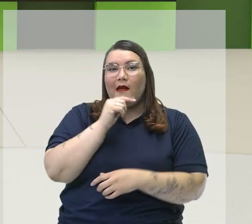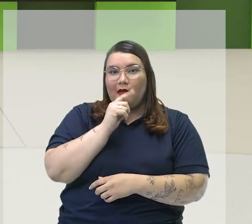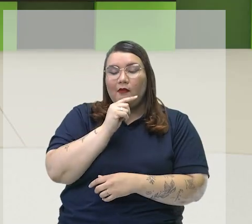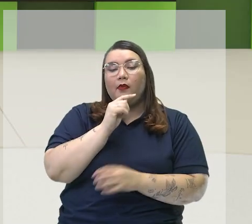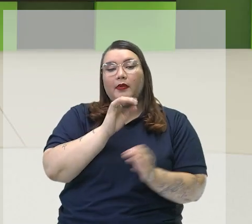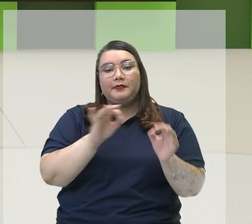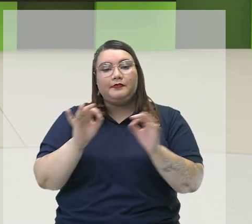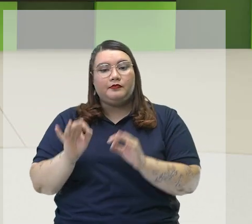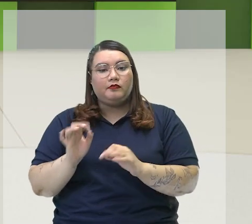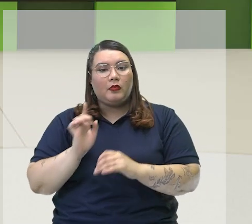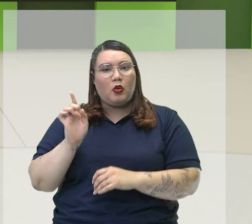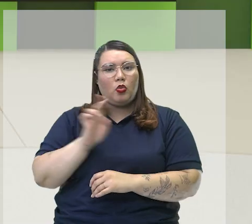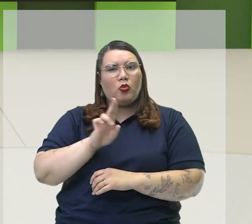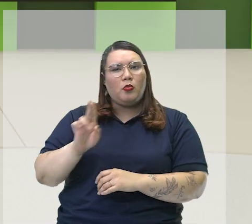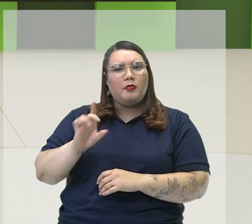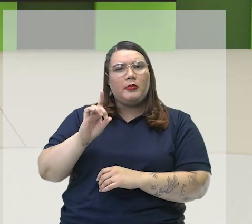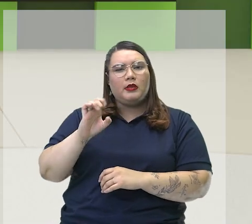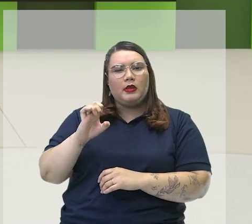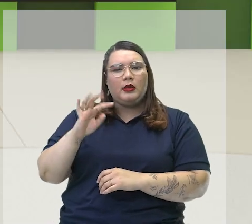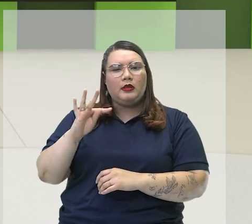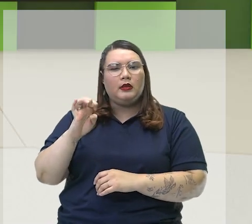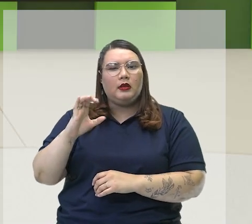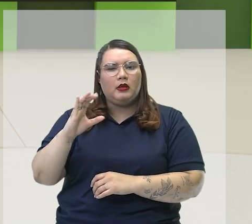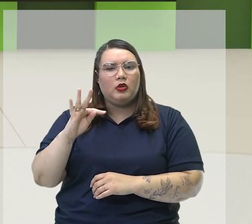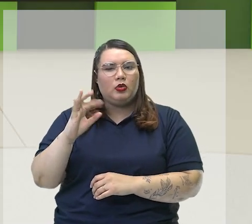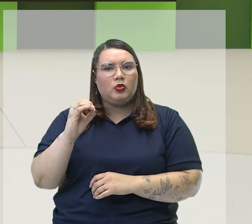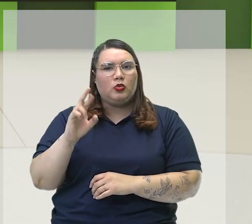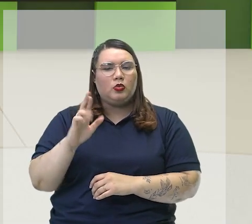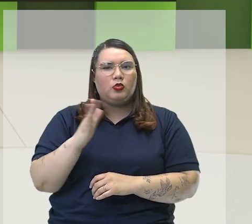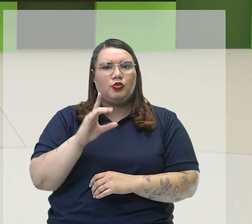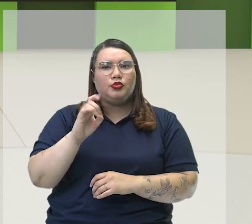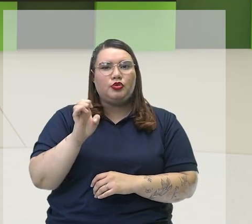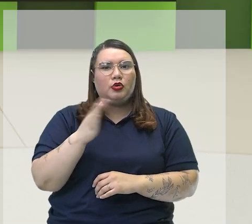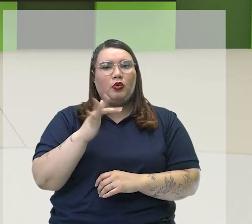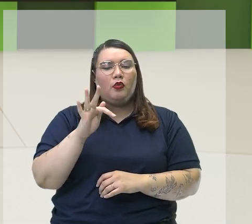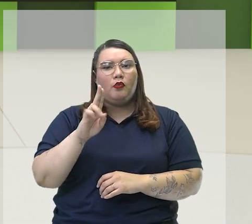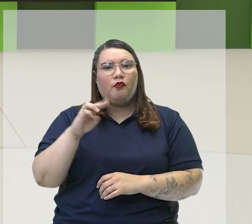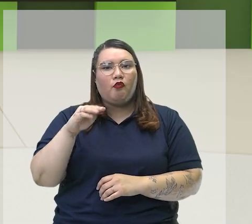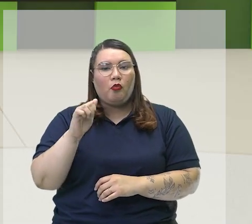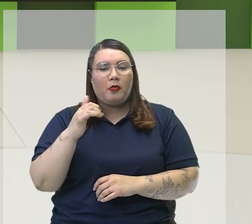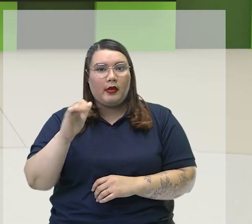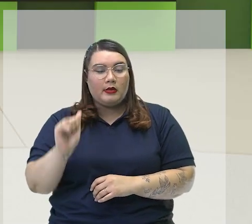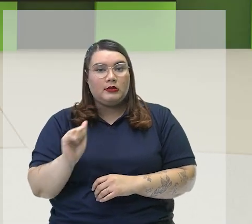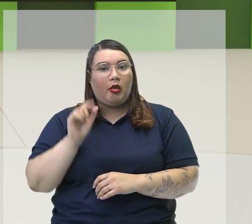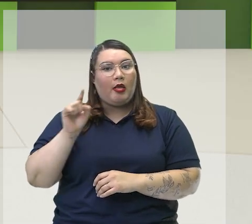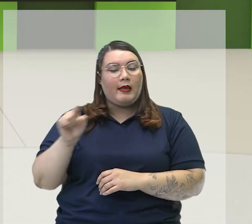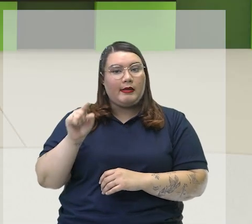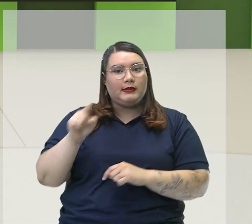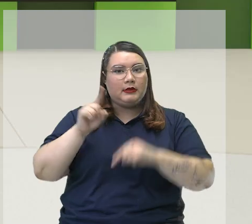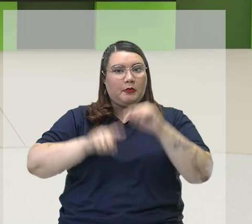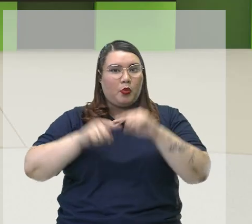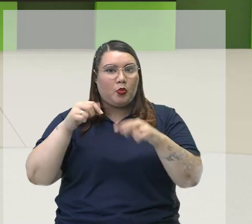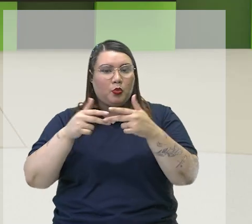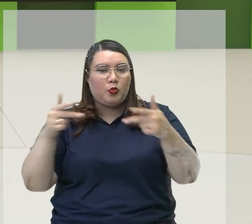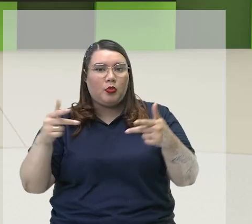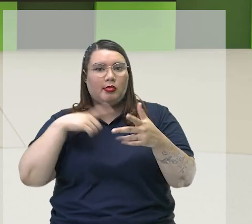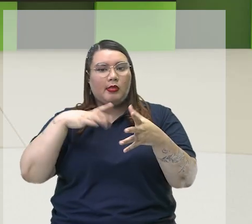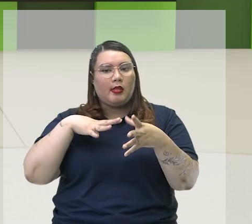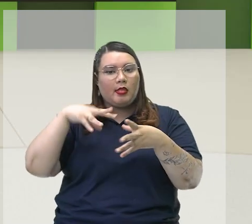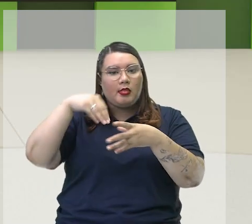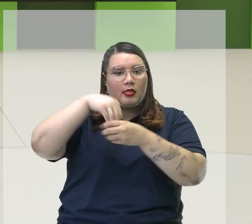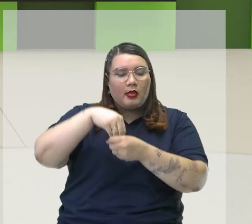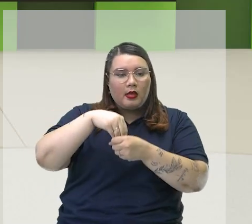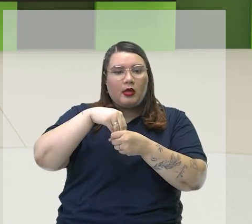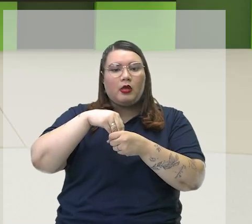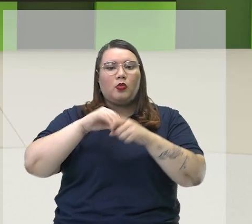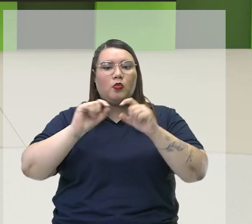fumaça. Detectores de fumaça contêm pequenas quantidades de material radioativo, como o